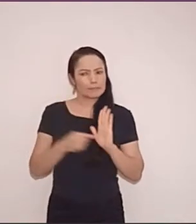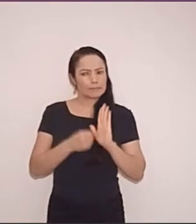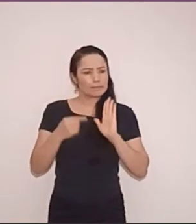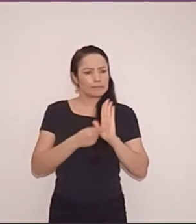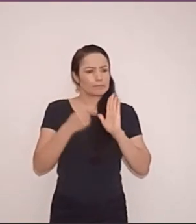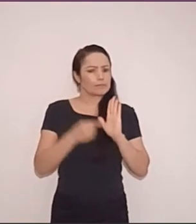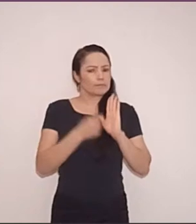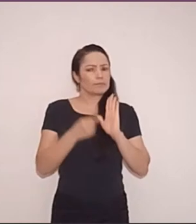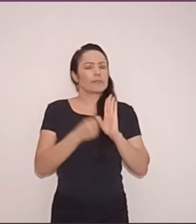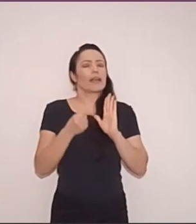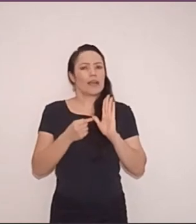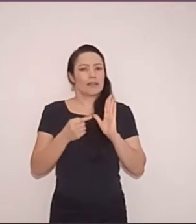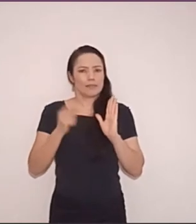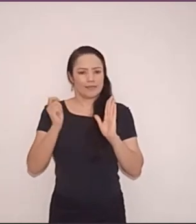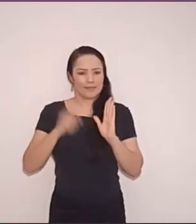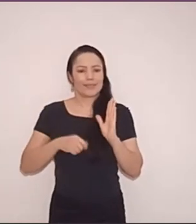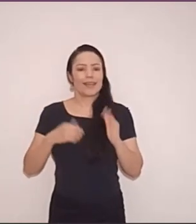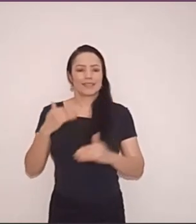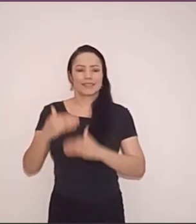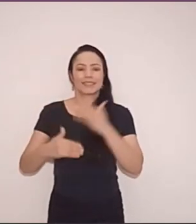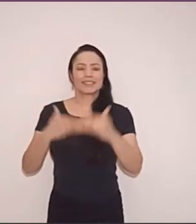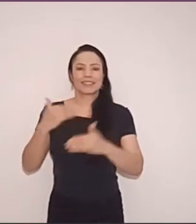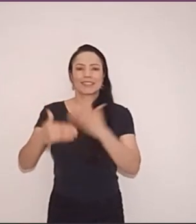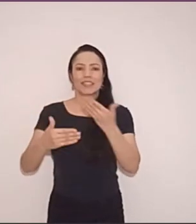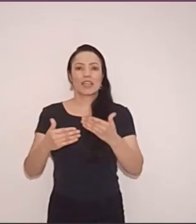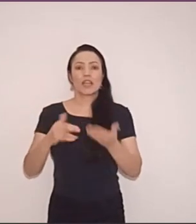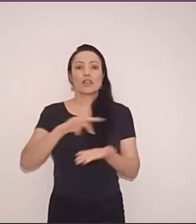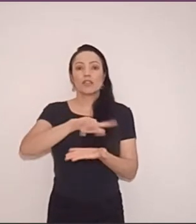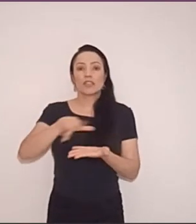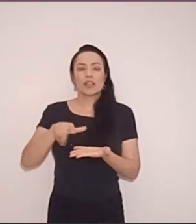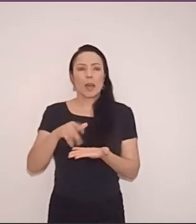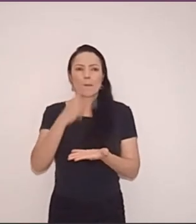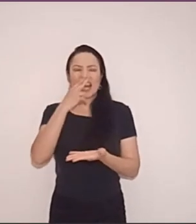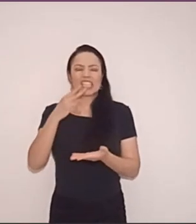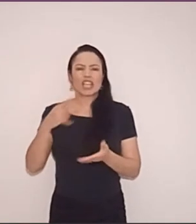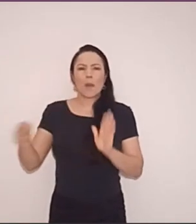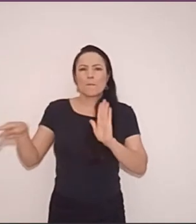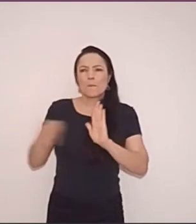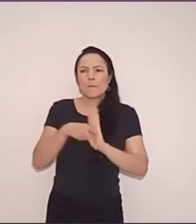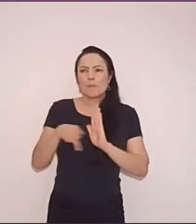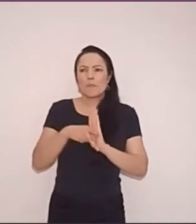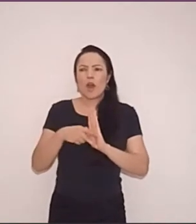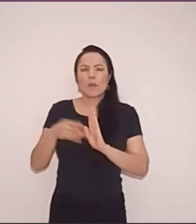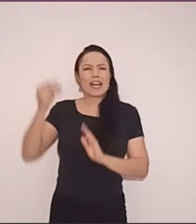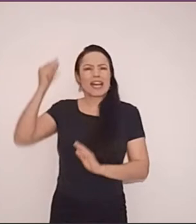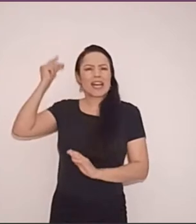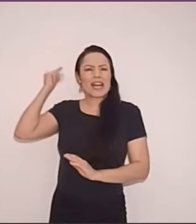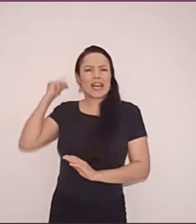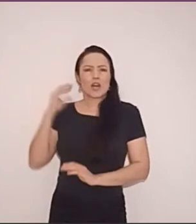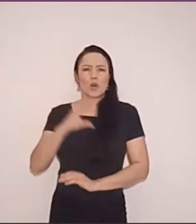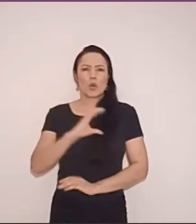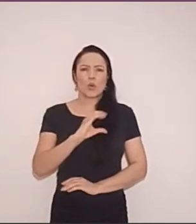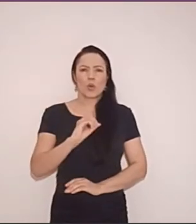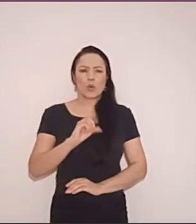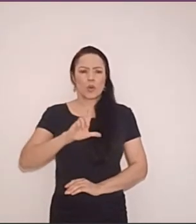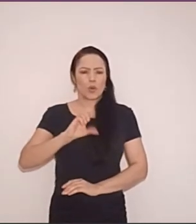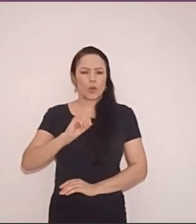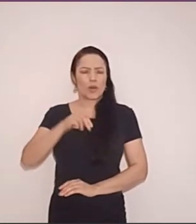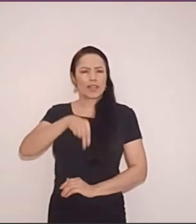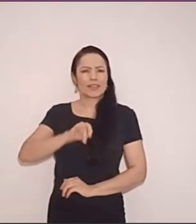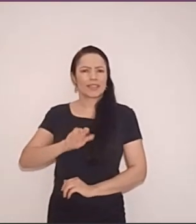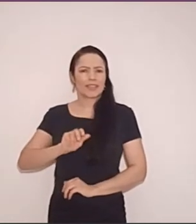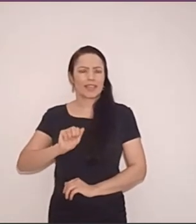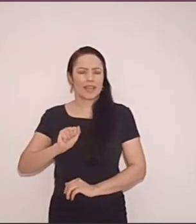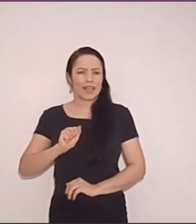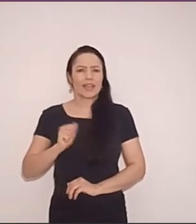que dá para desenvolver assim ao longo do tempo né você traz a questão do ranço Colonial herança colonial e de uma história que